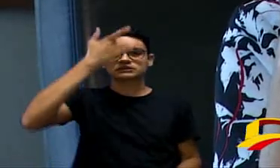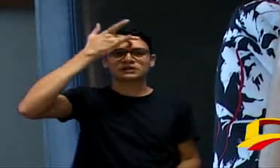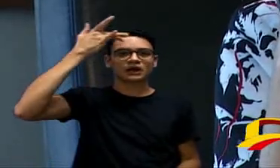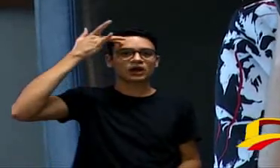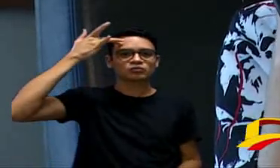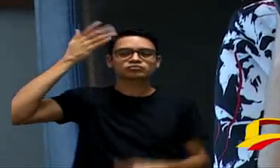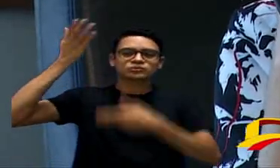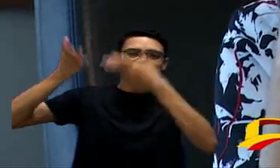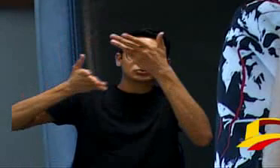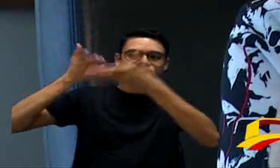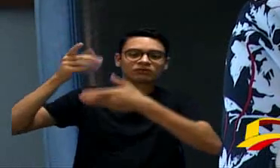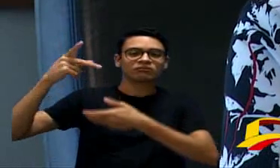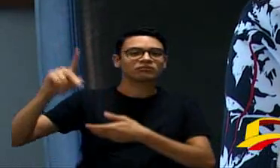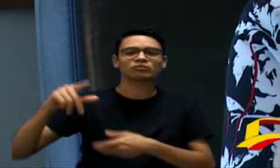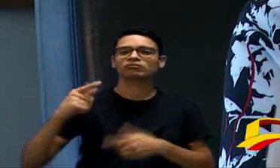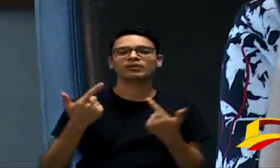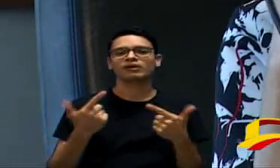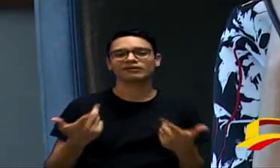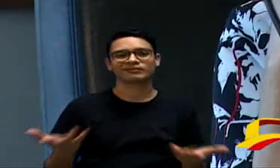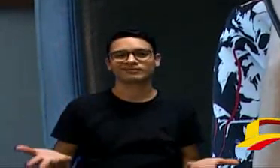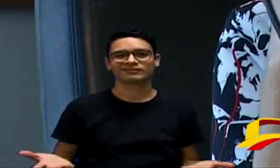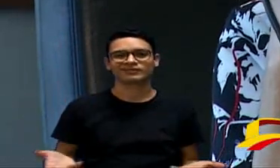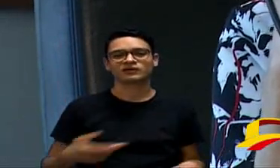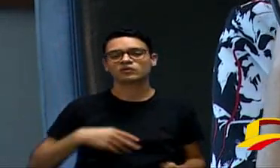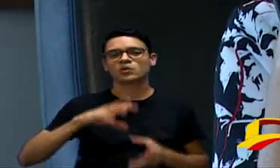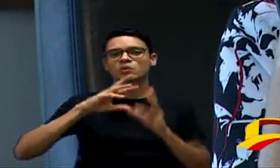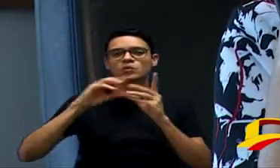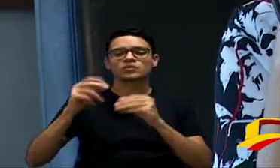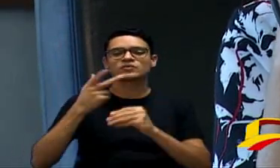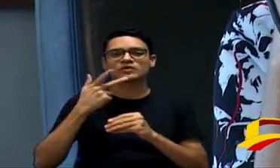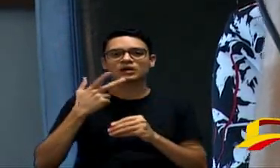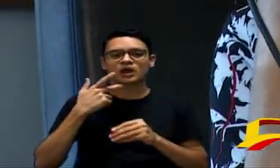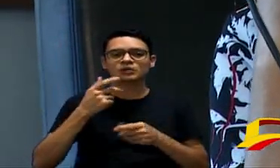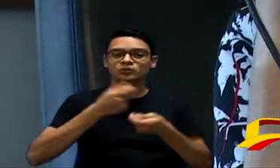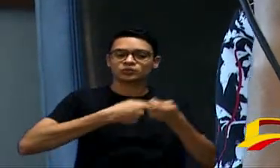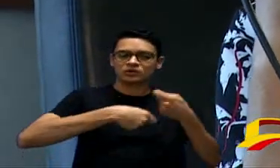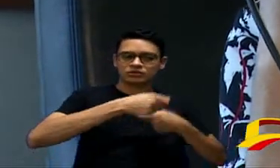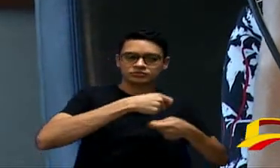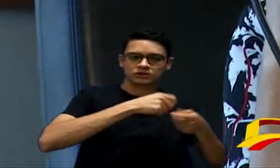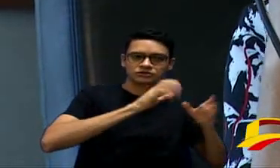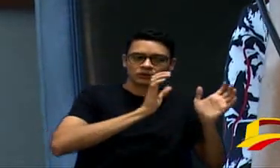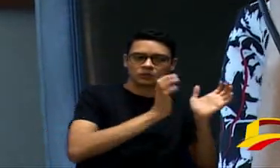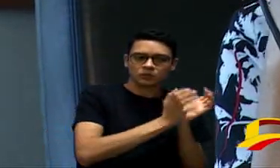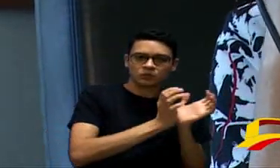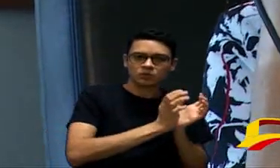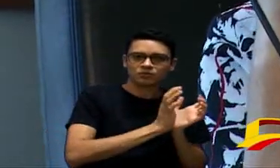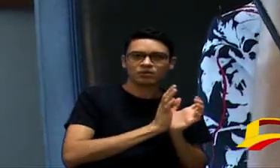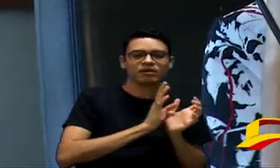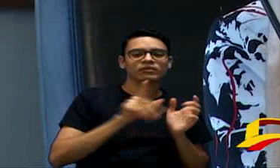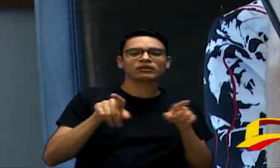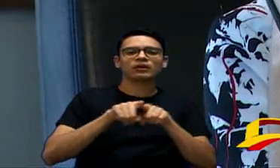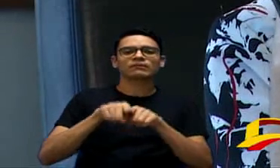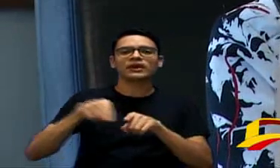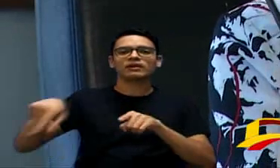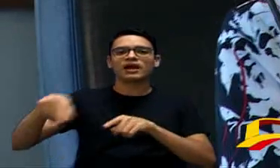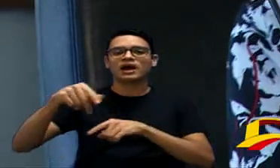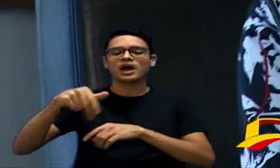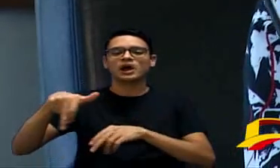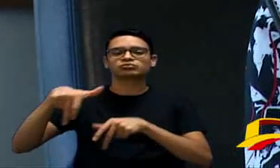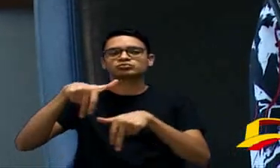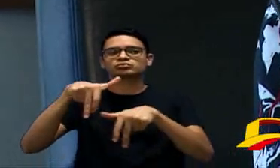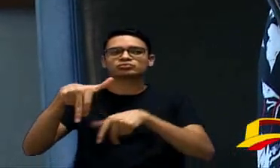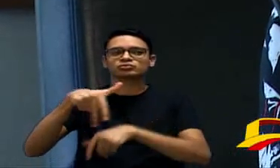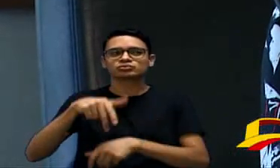desses profissionais. E daí eu digo como um todo, desde quem está na administrativa até quem está na rua, porque é uma